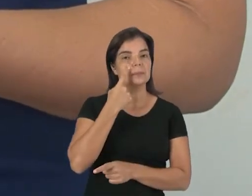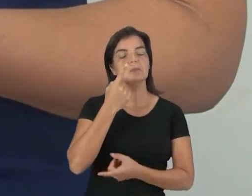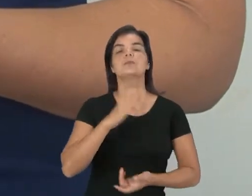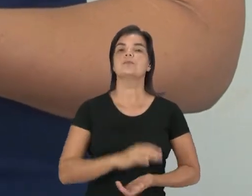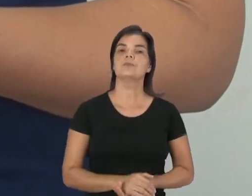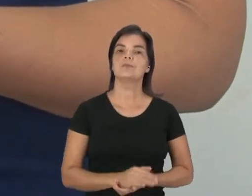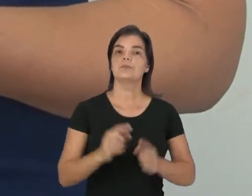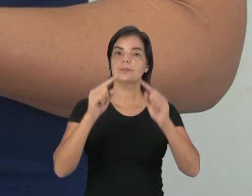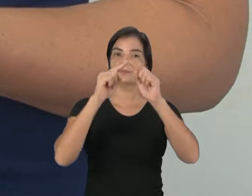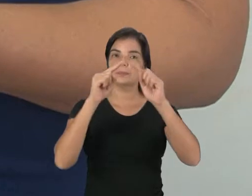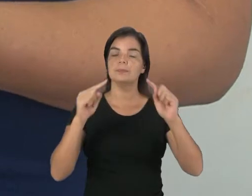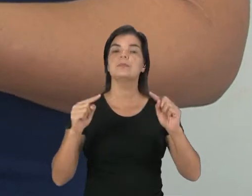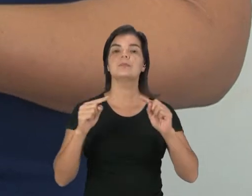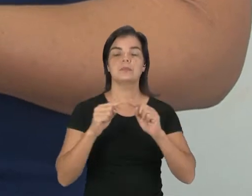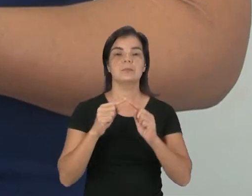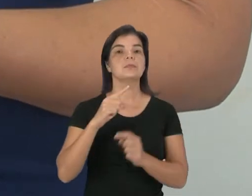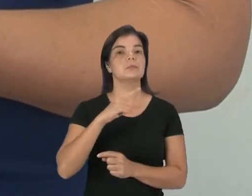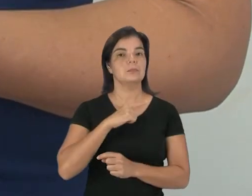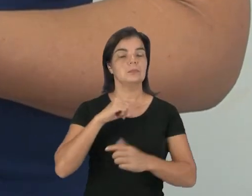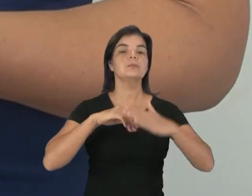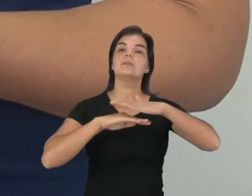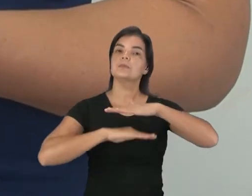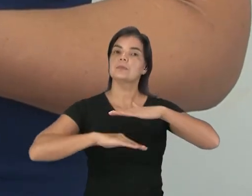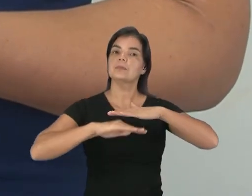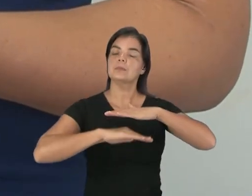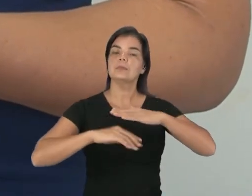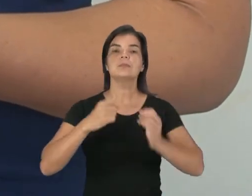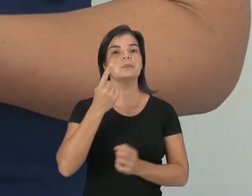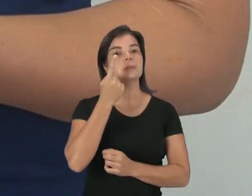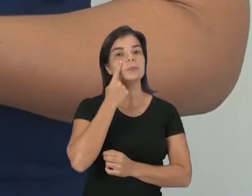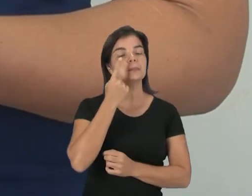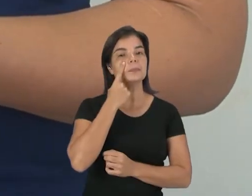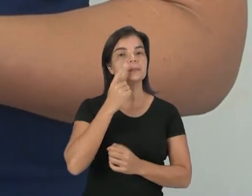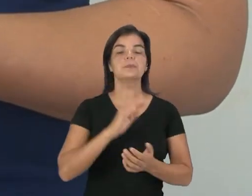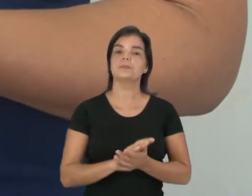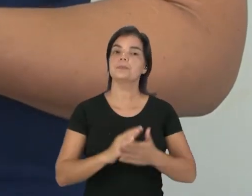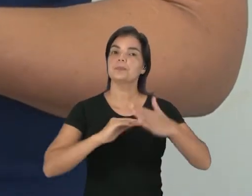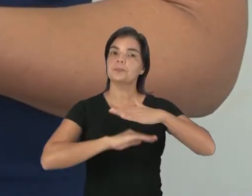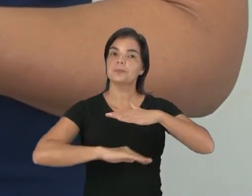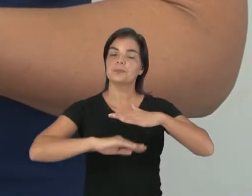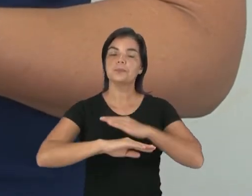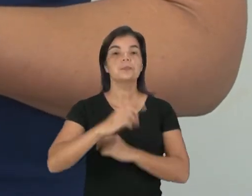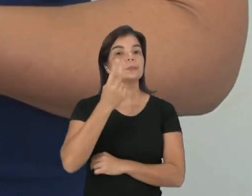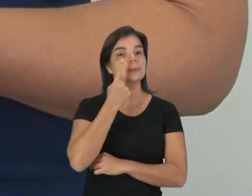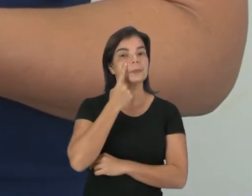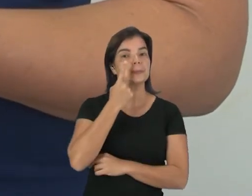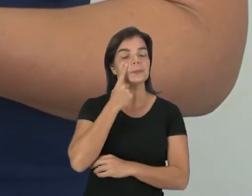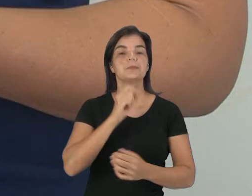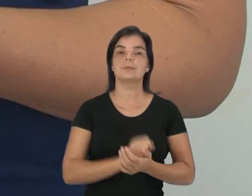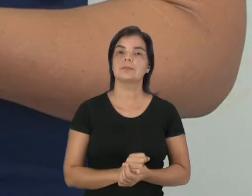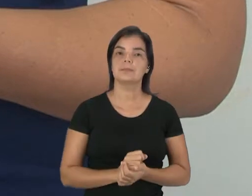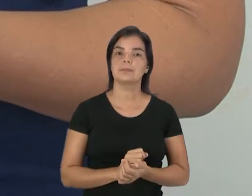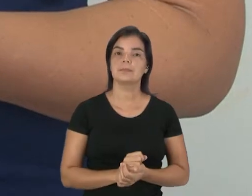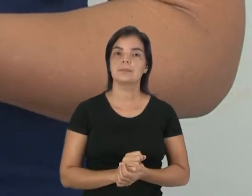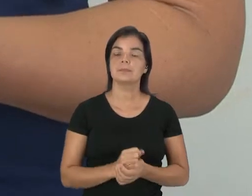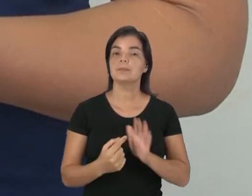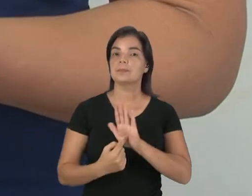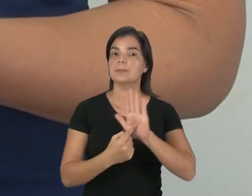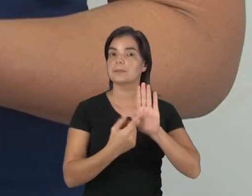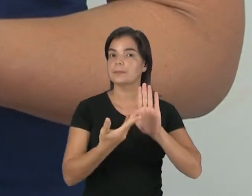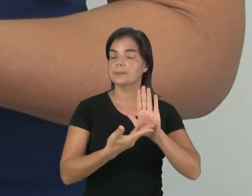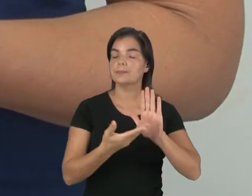vendo, essa pirâmide aqui, ela possui uma base, não é mesmo? Vamos identificar a base. Olha só, aqui está essa